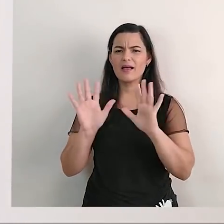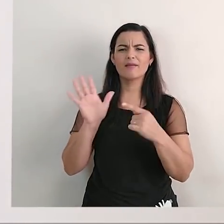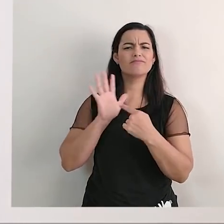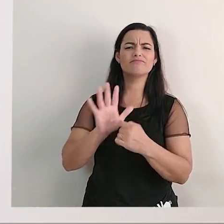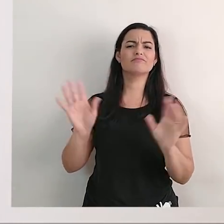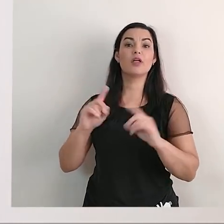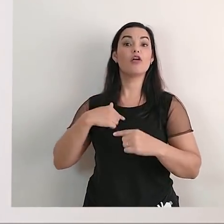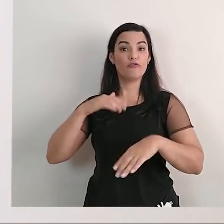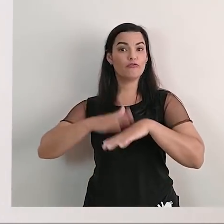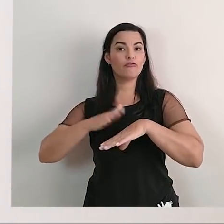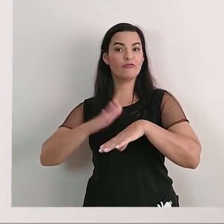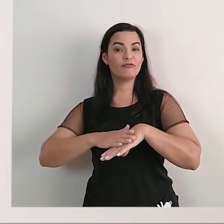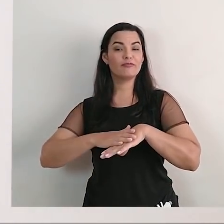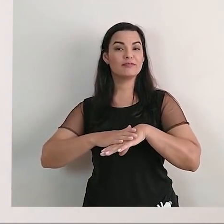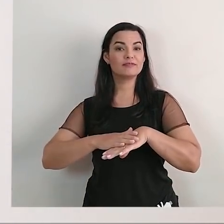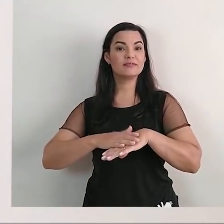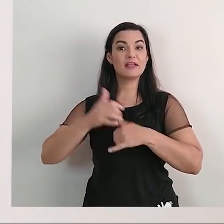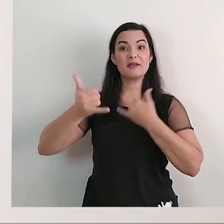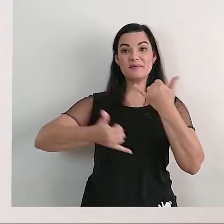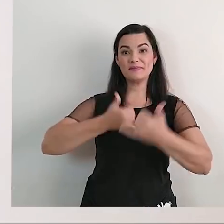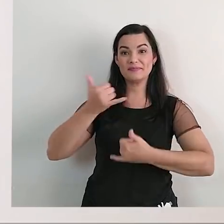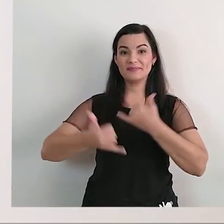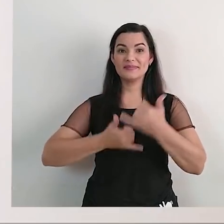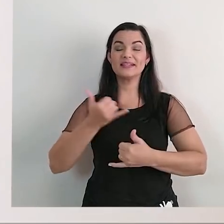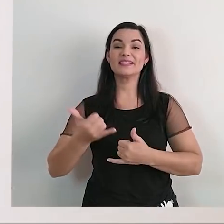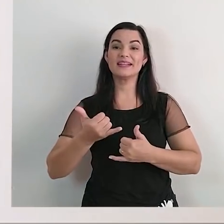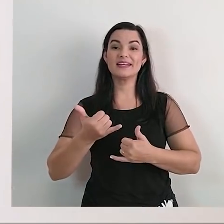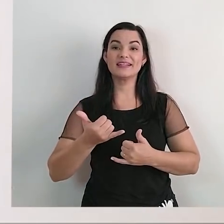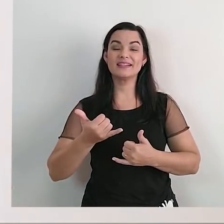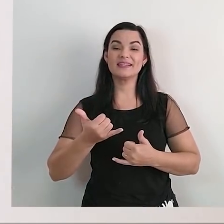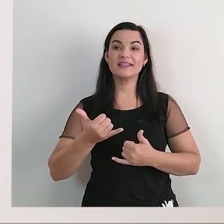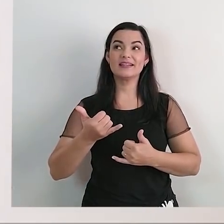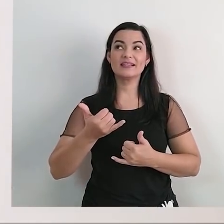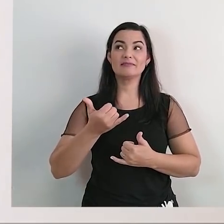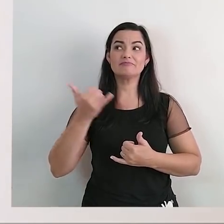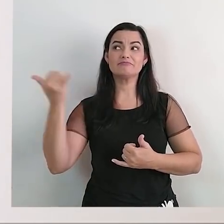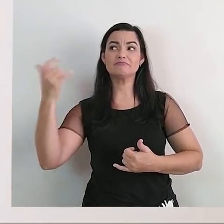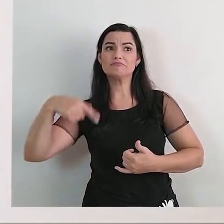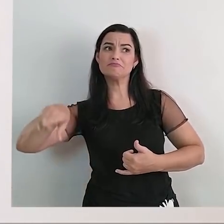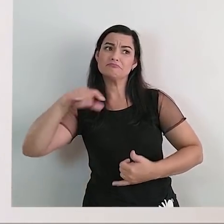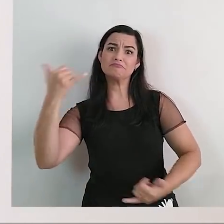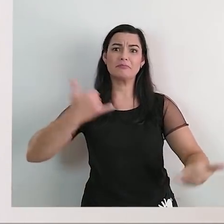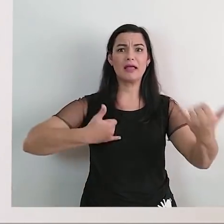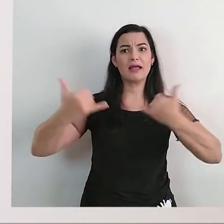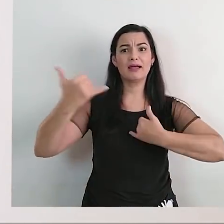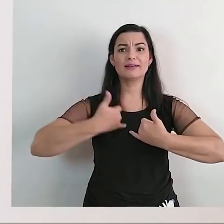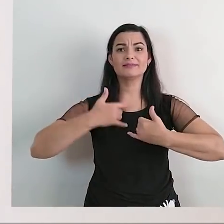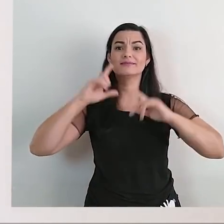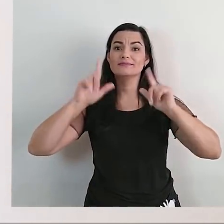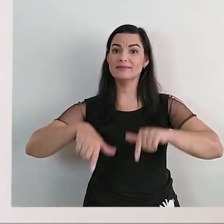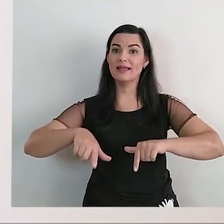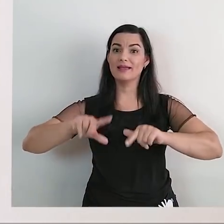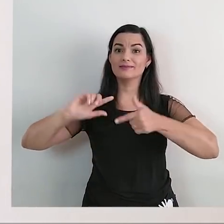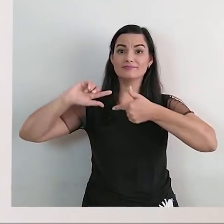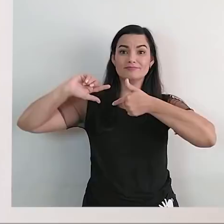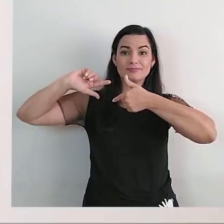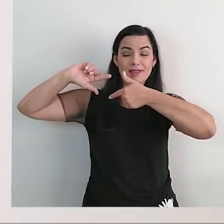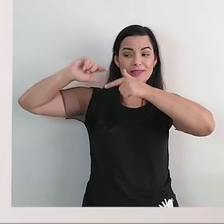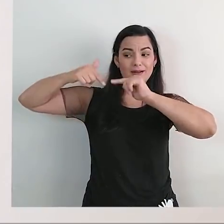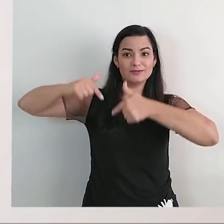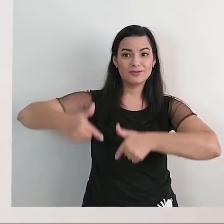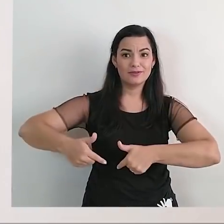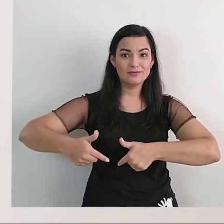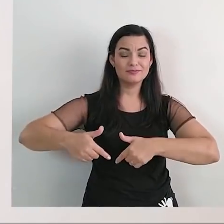Melhor, fazer com vocês uma brincadeira que dizem que é uma brincadeira